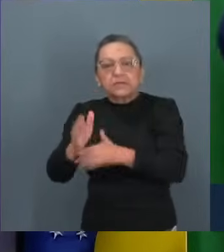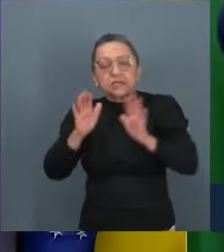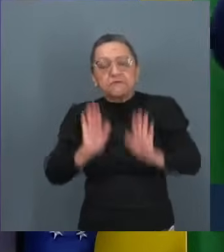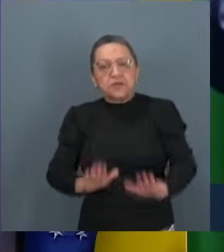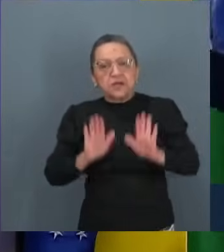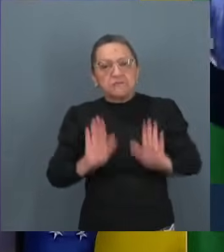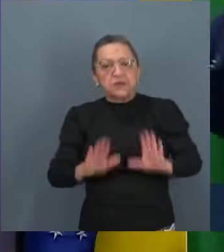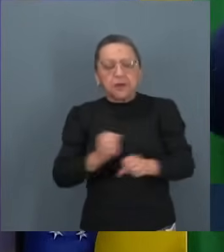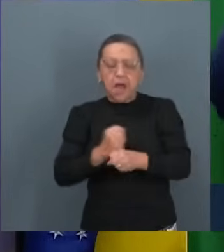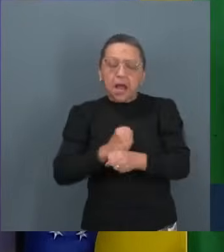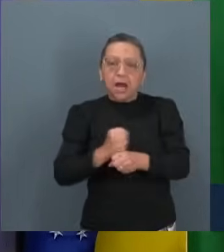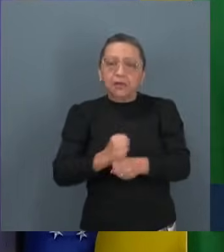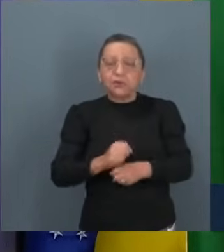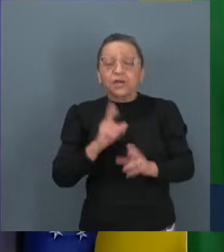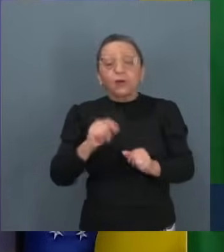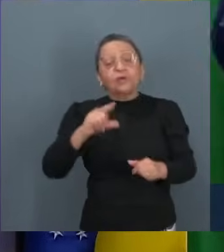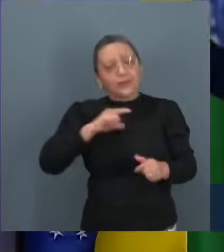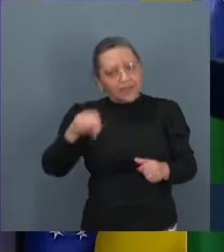não,